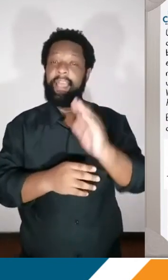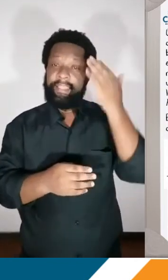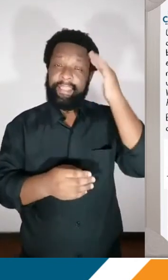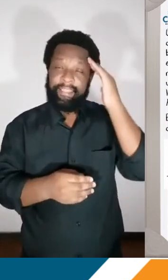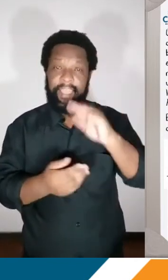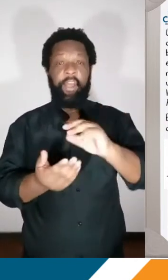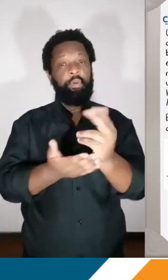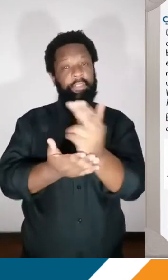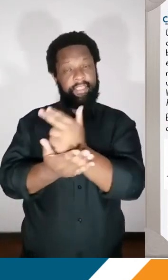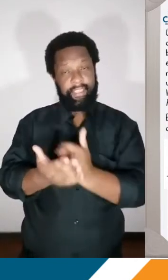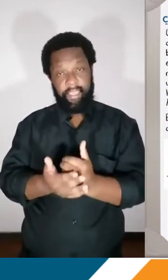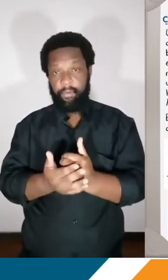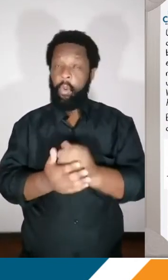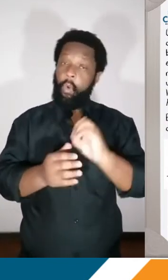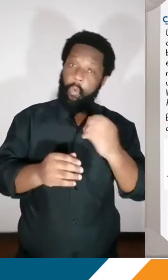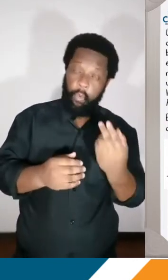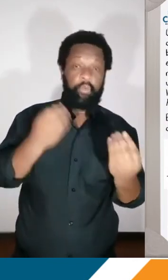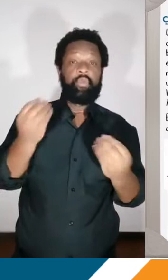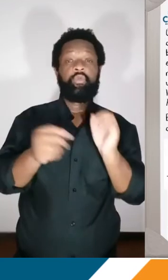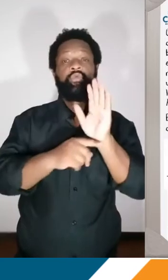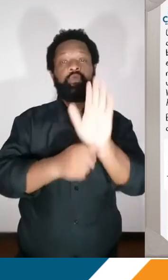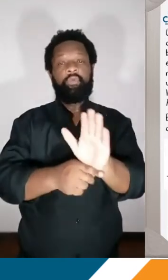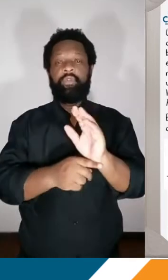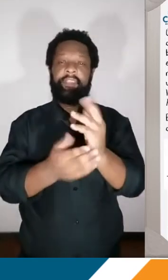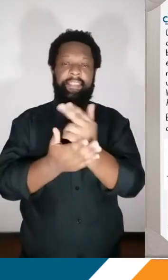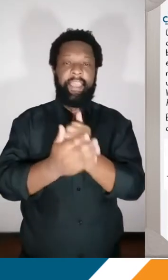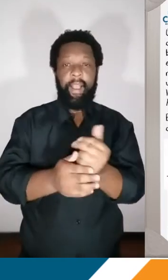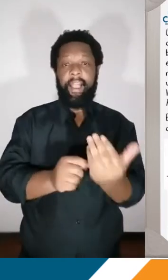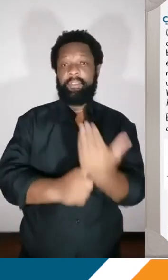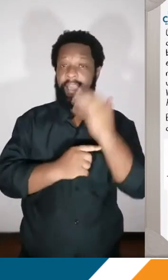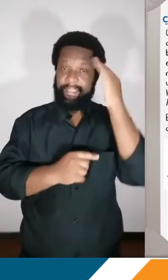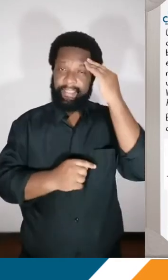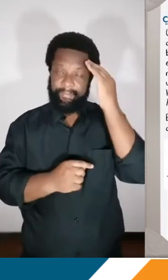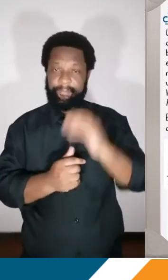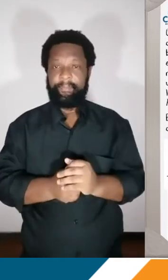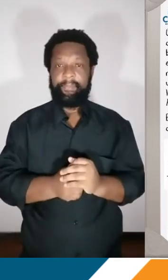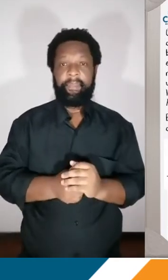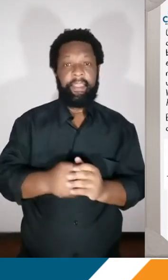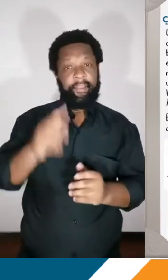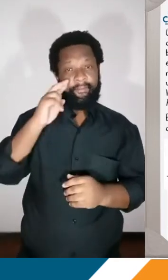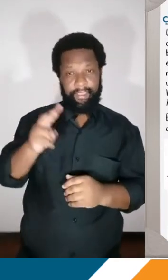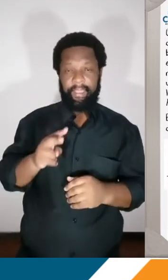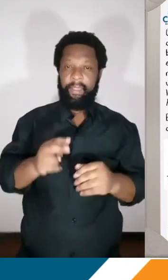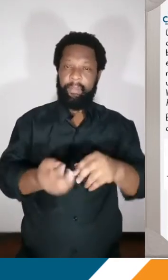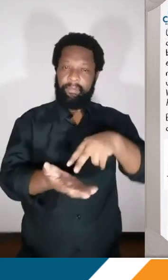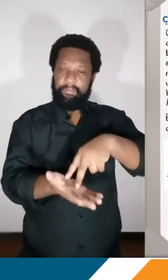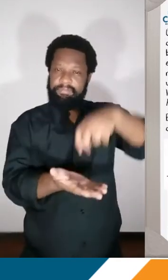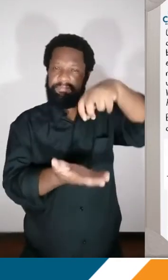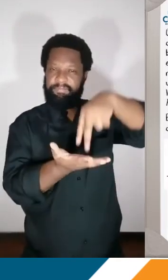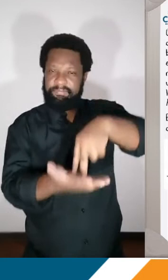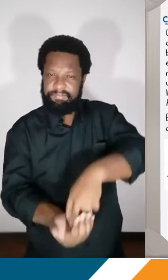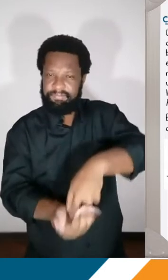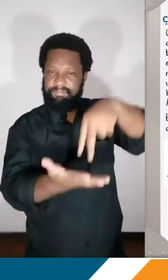interpretar o desenho, a questão, na verdade, com alguns desenhos. Então, a gente tem aí o brinquedo pula-pula, que é a cama elástica,